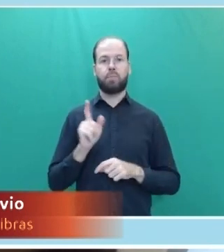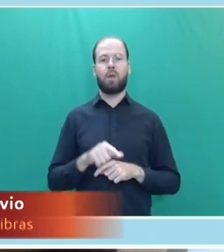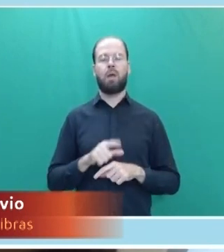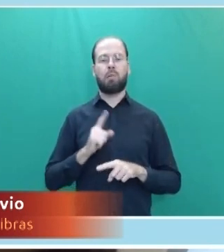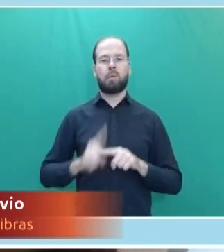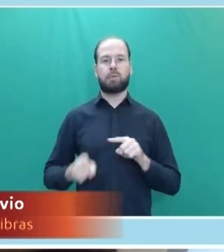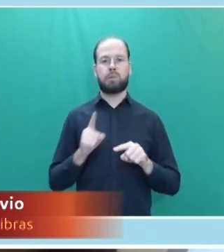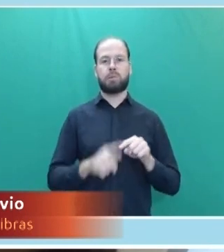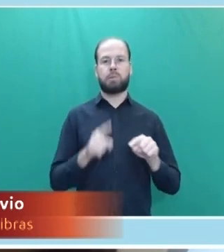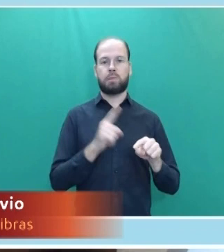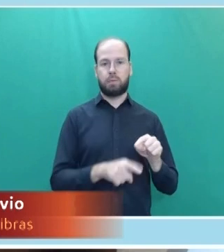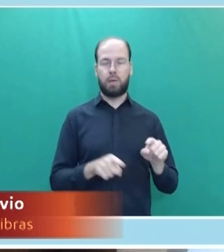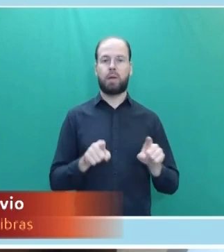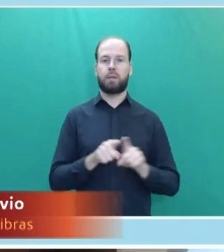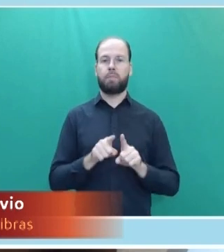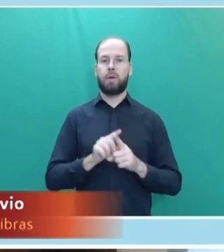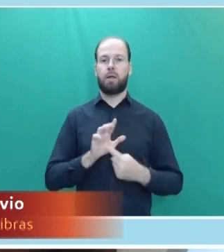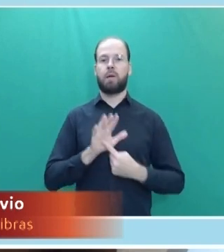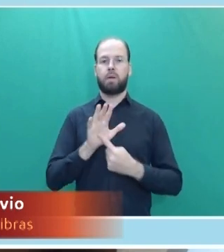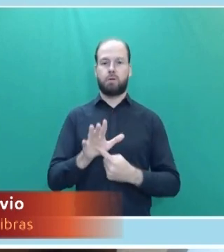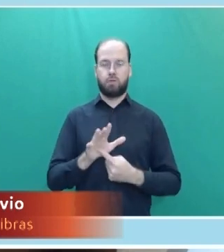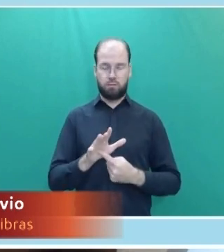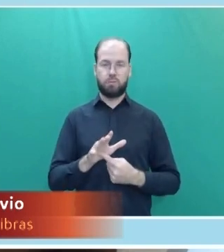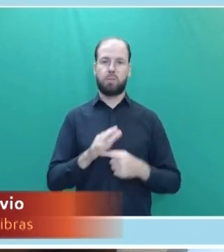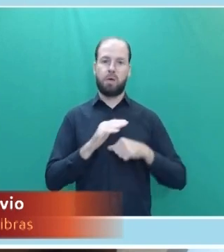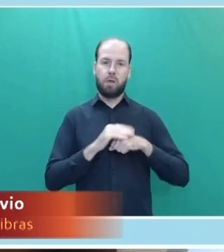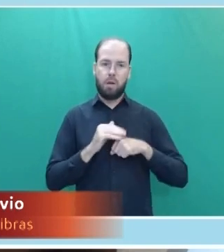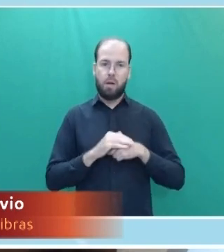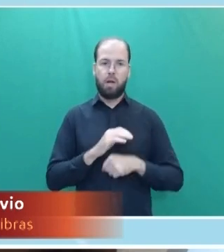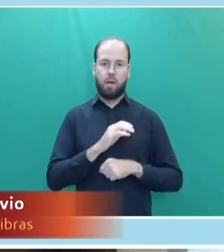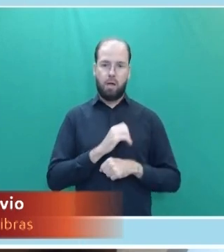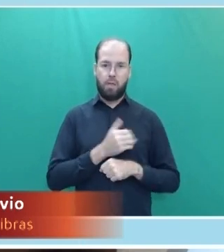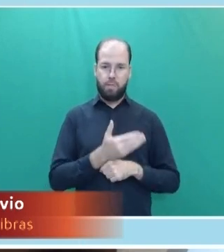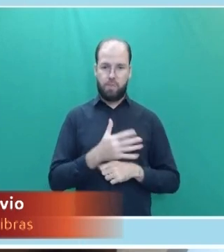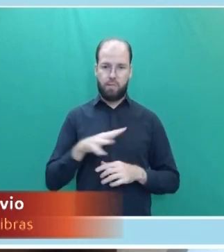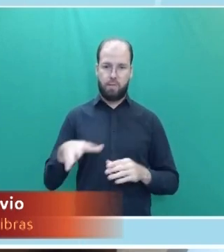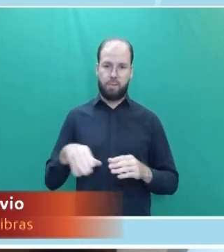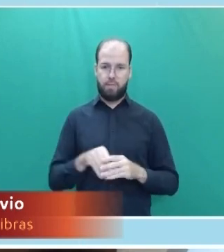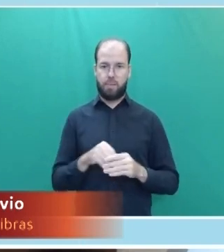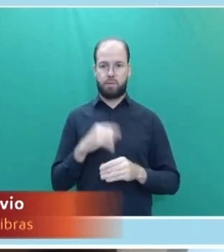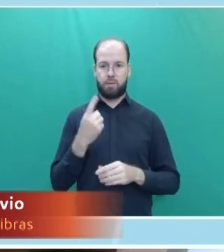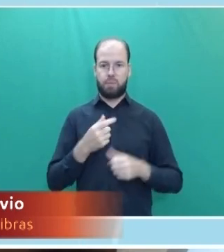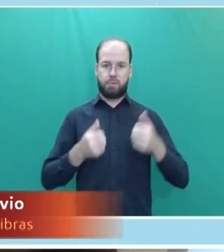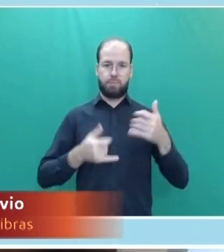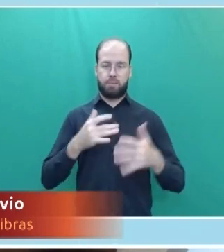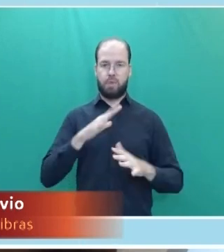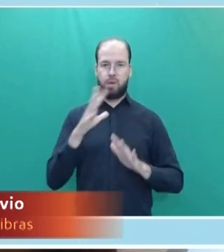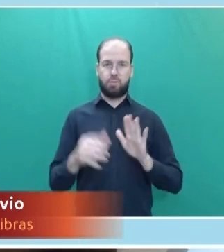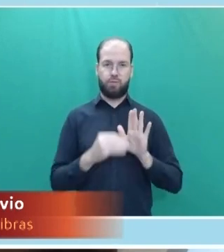impossibilitados também de demonstrar, né, os seus afetos nesse meio aí, que a gente está falando do audiovisual.